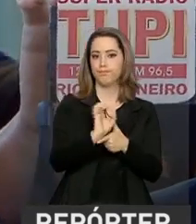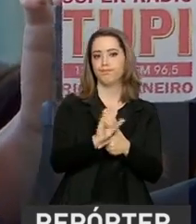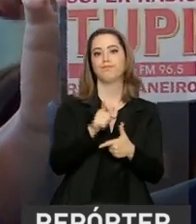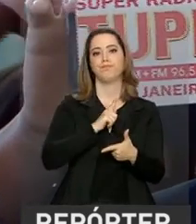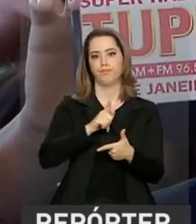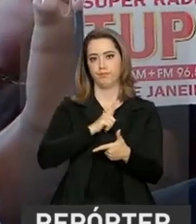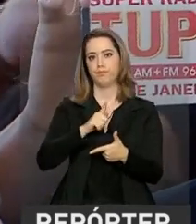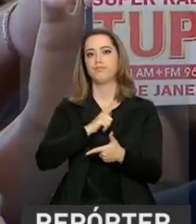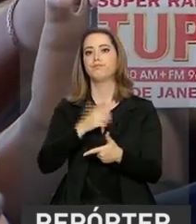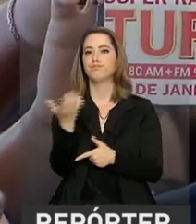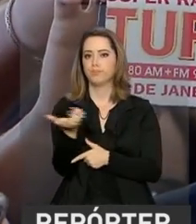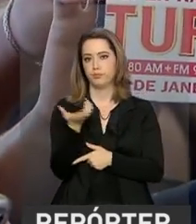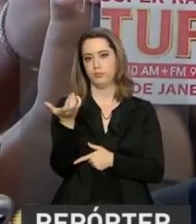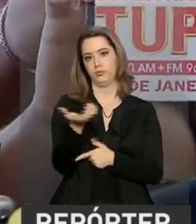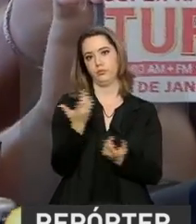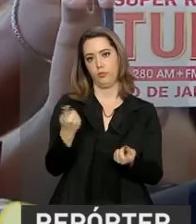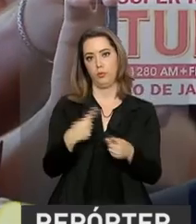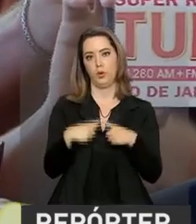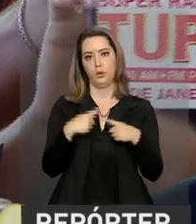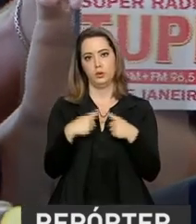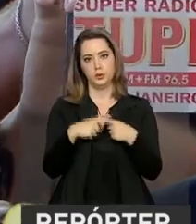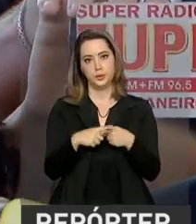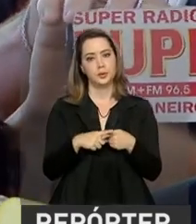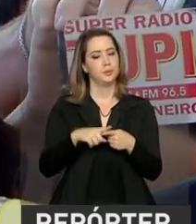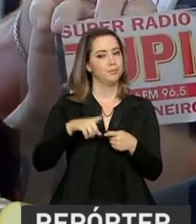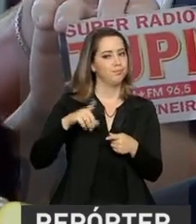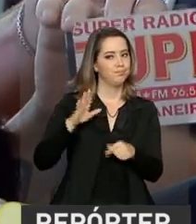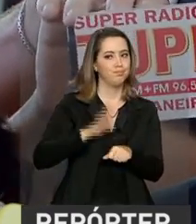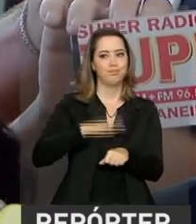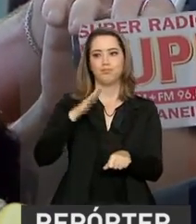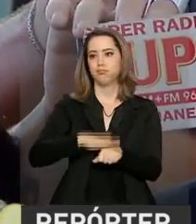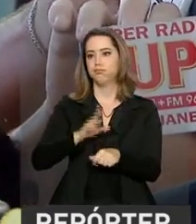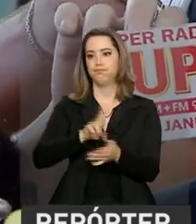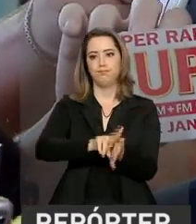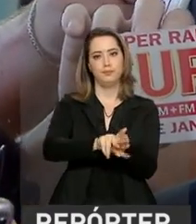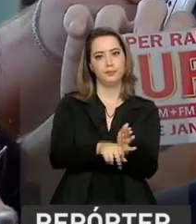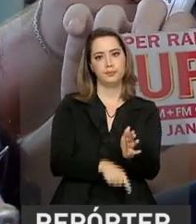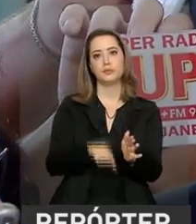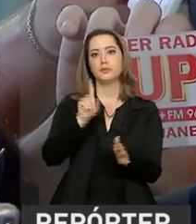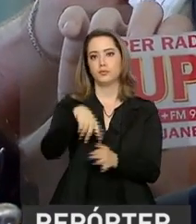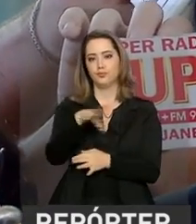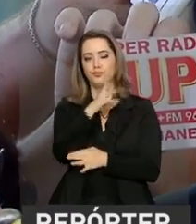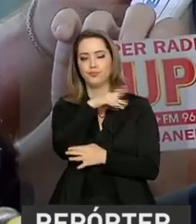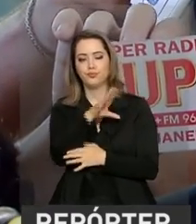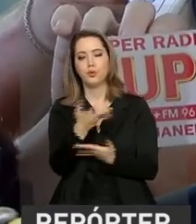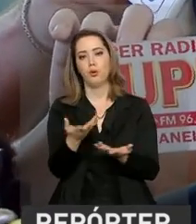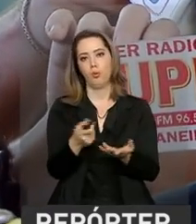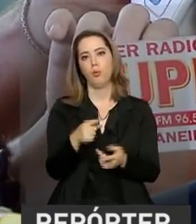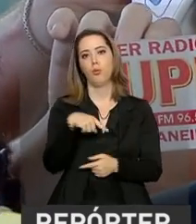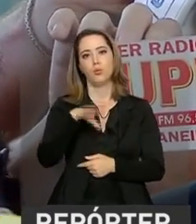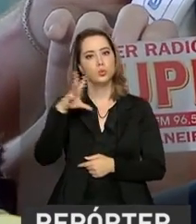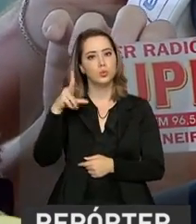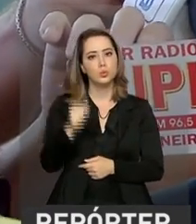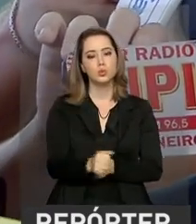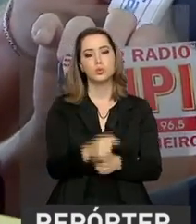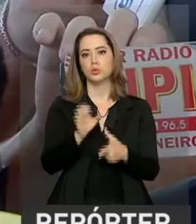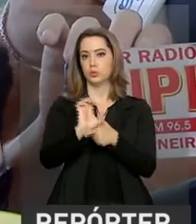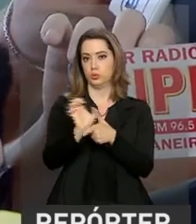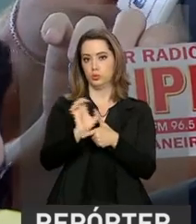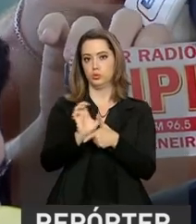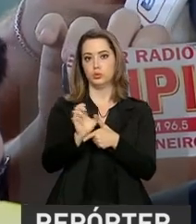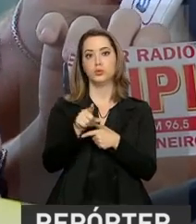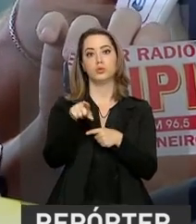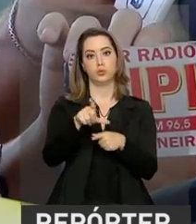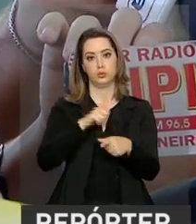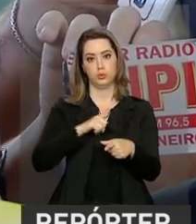interesse porque a situação da maioria dos estados é muito ruim. Então, acho que é importante para todos os estados, inclusive dos partidos